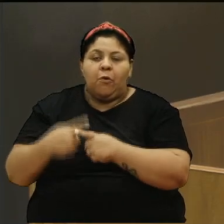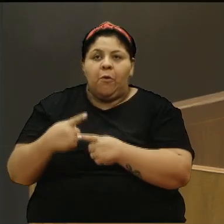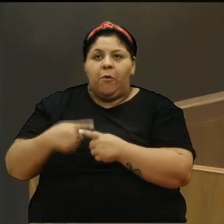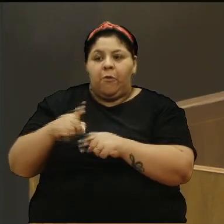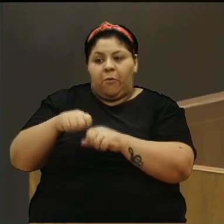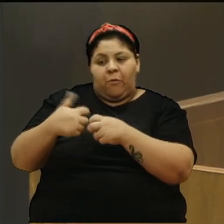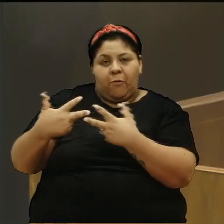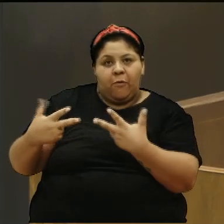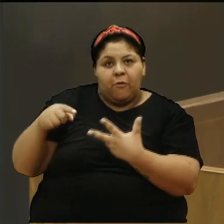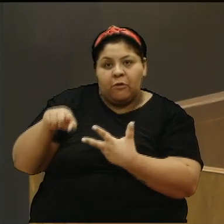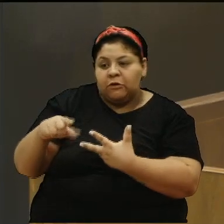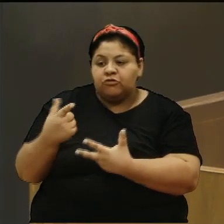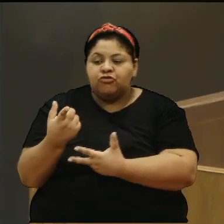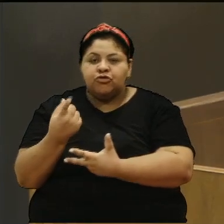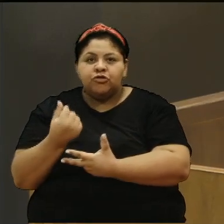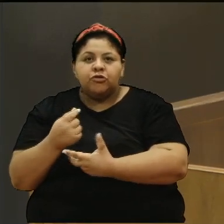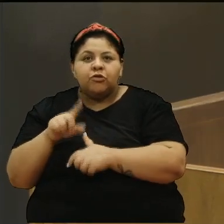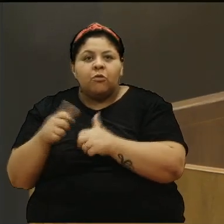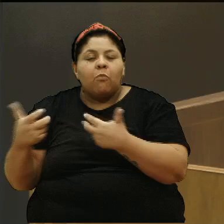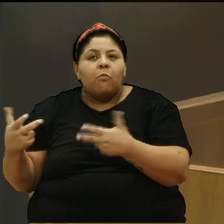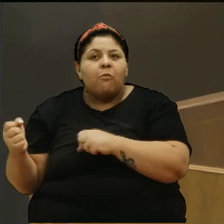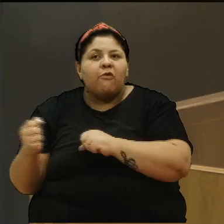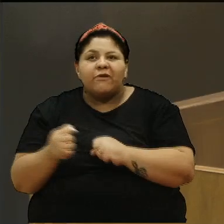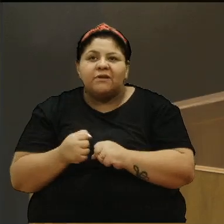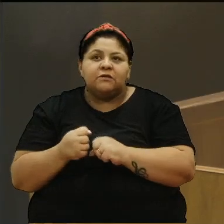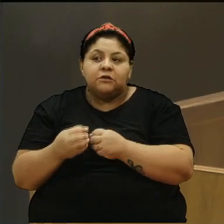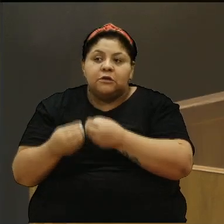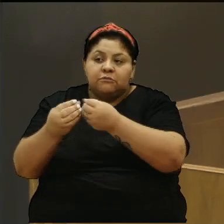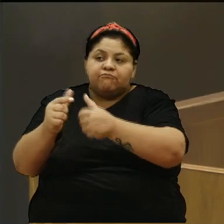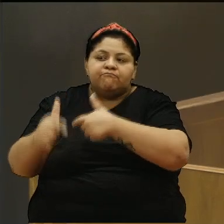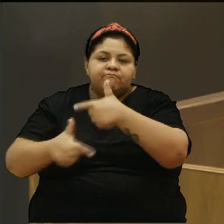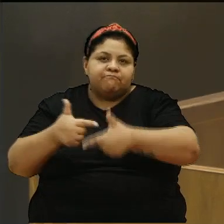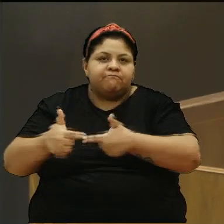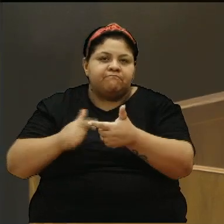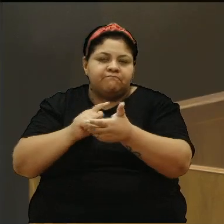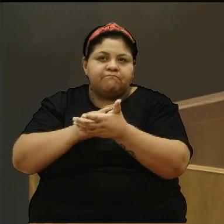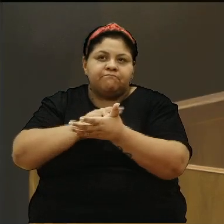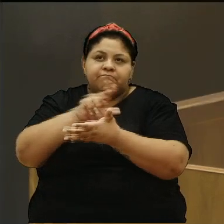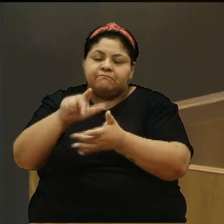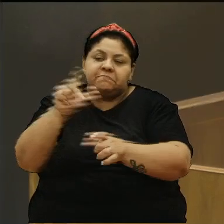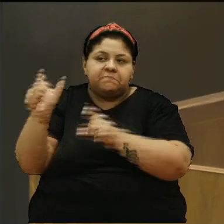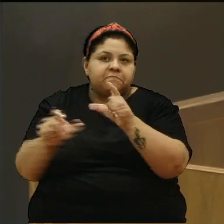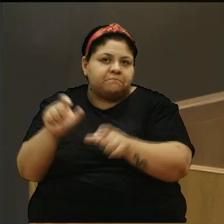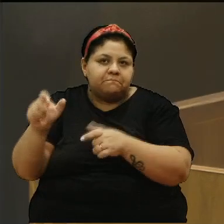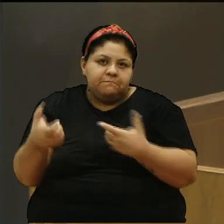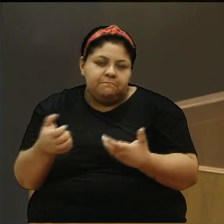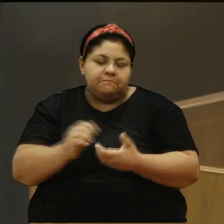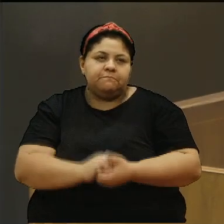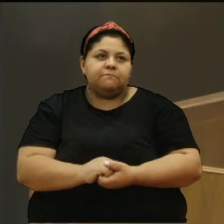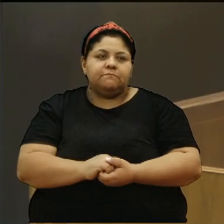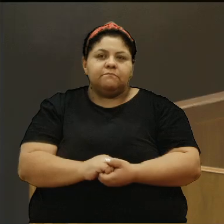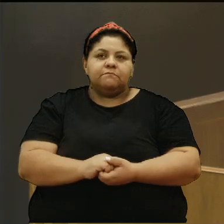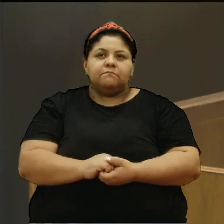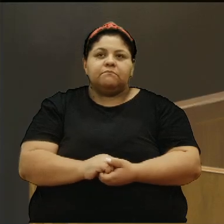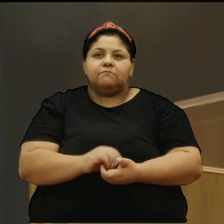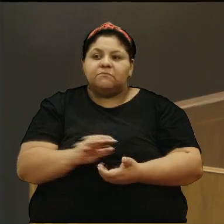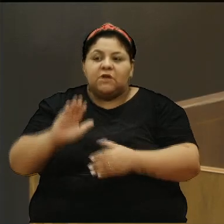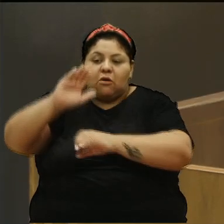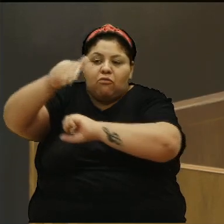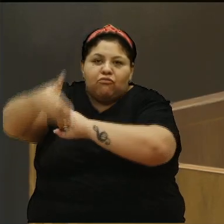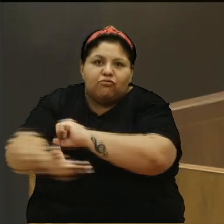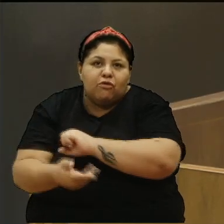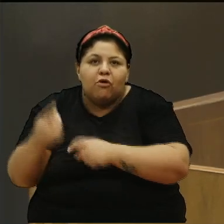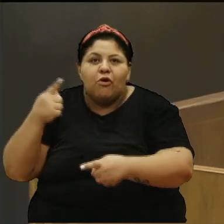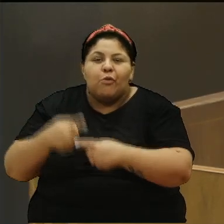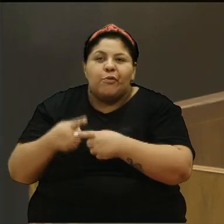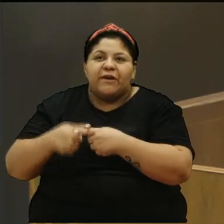material, está enterrando dinheiro, coisas que poderiam estar dando emprego para diversas pessoas, acabam sendo enterrados porque esse